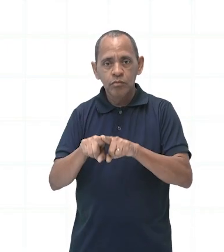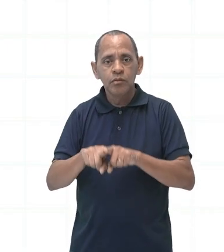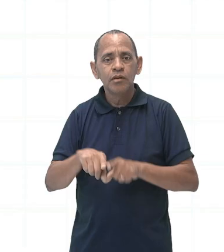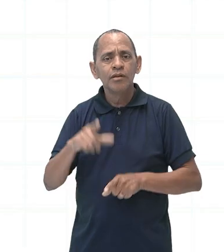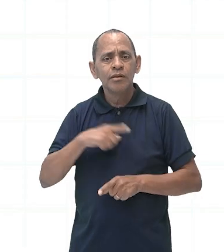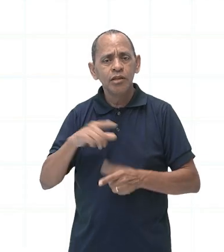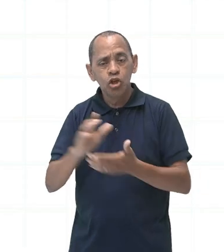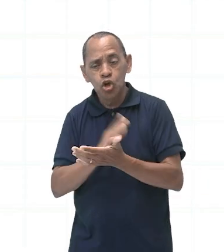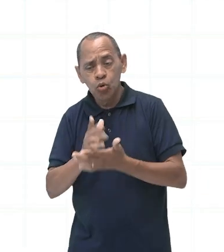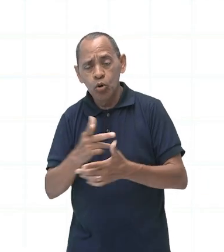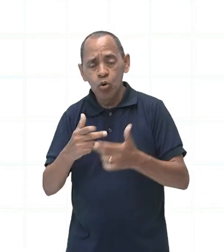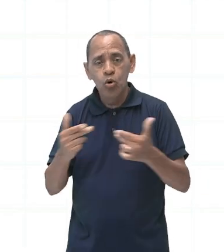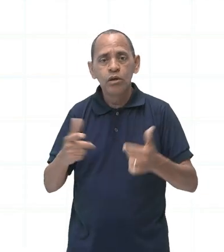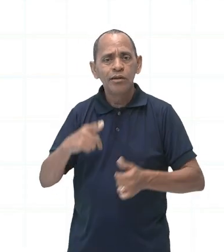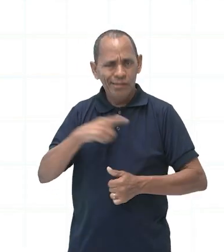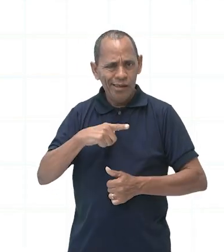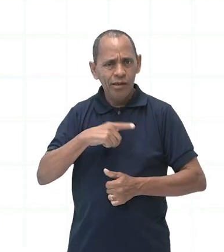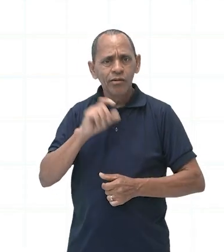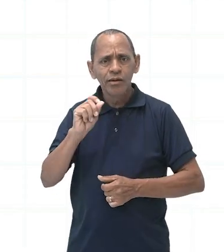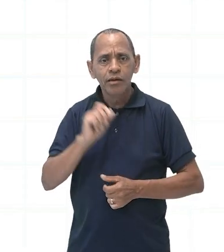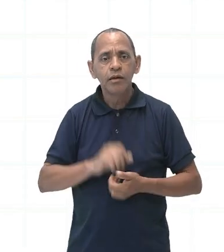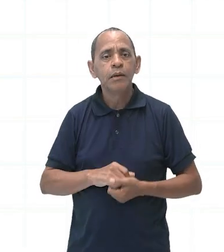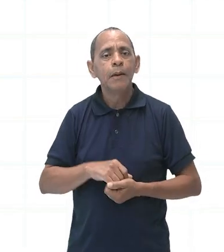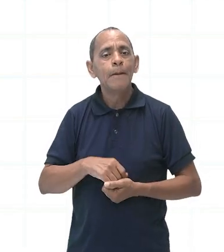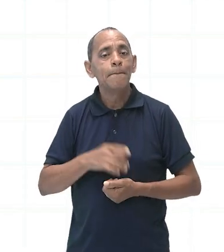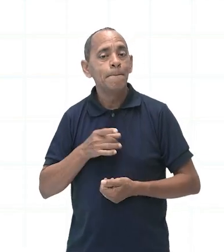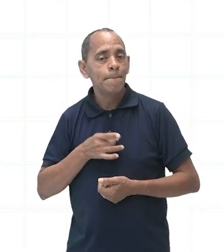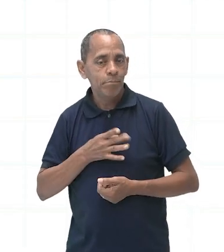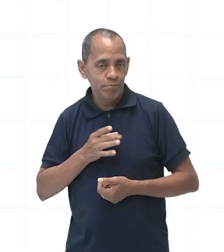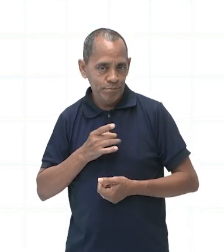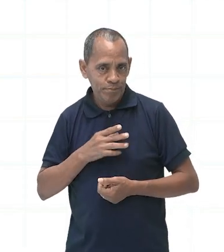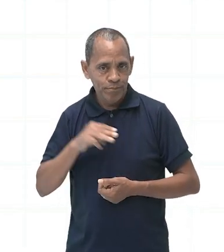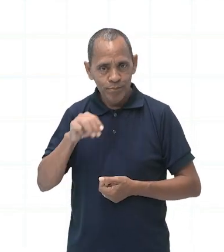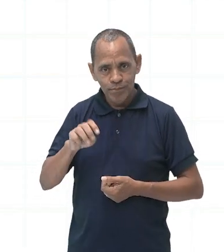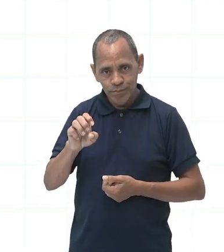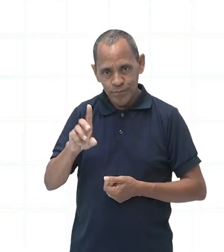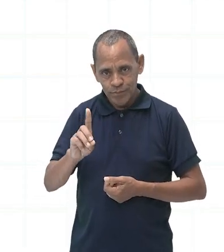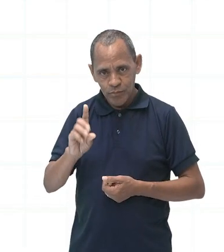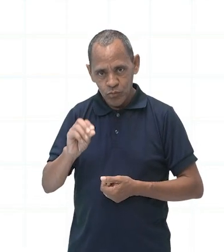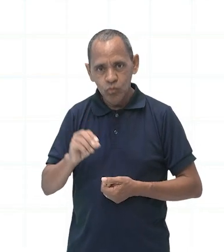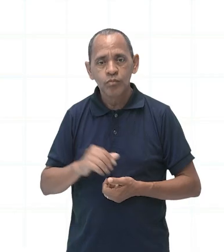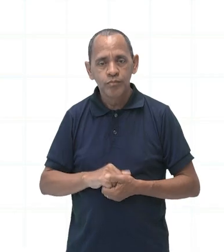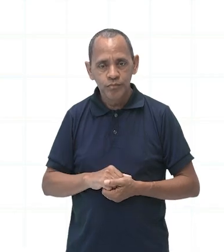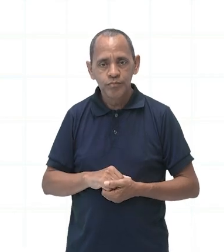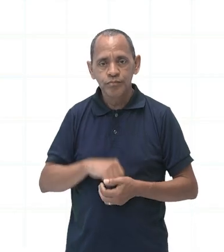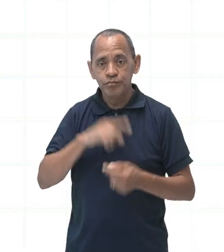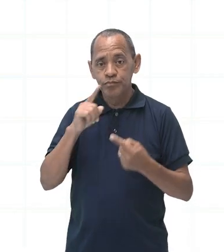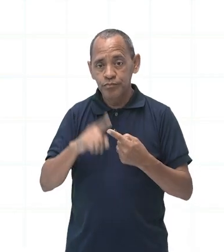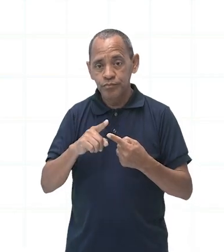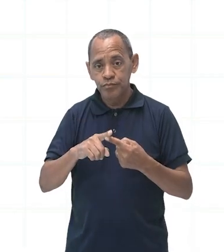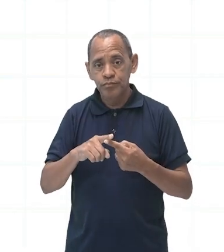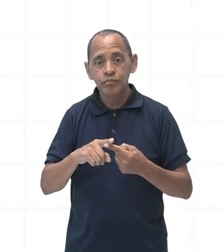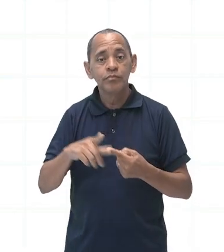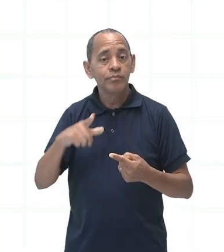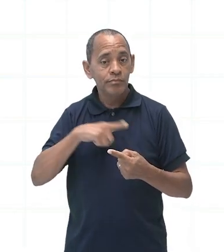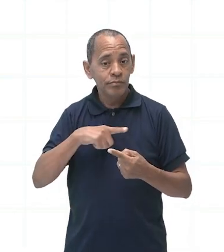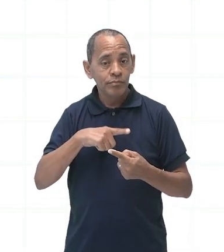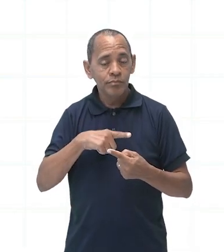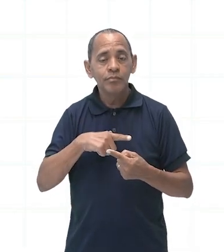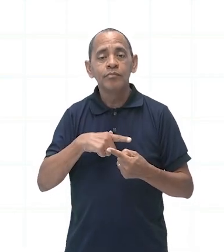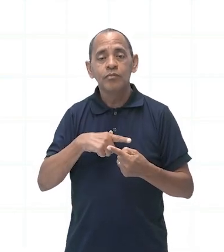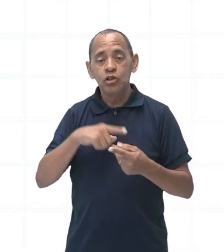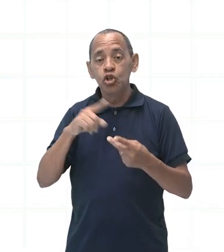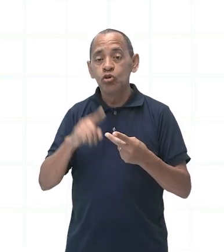aí, quem tem medo, correto? Então, o verbo ter é o verbo transitivo